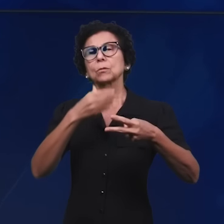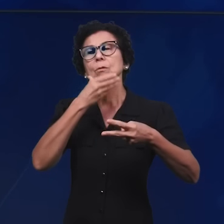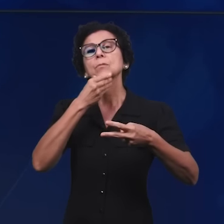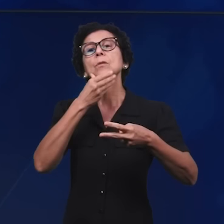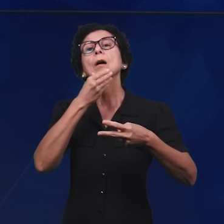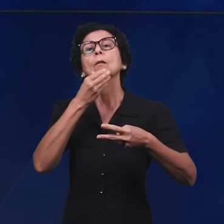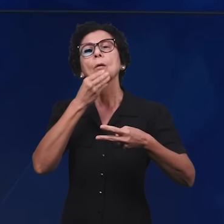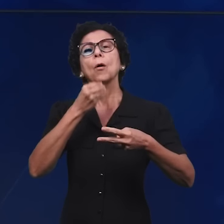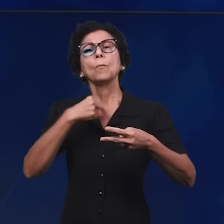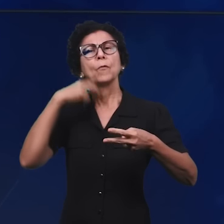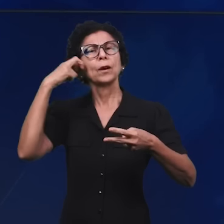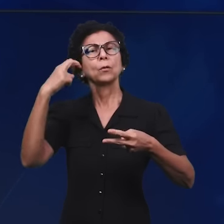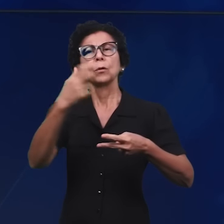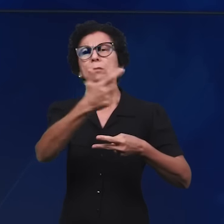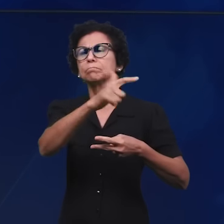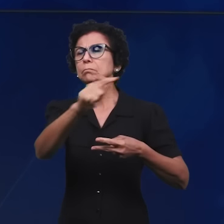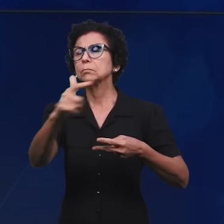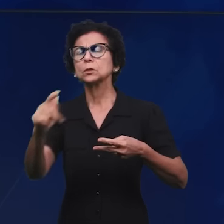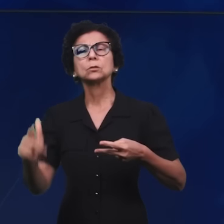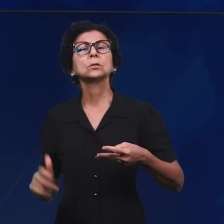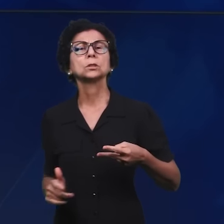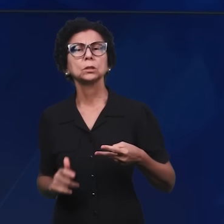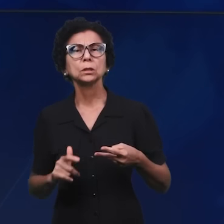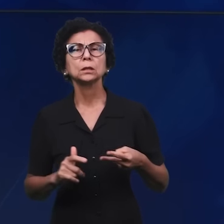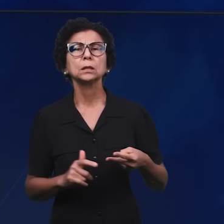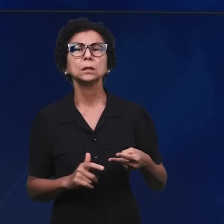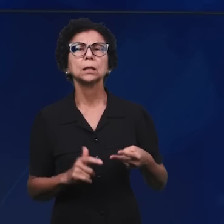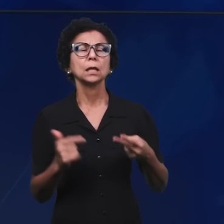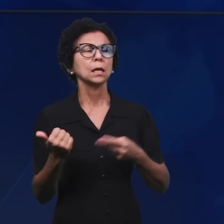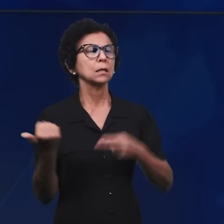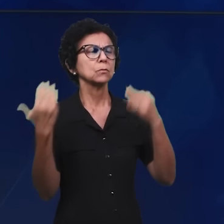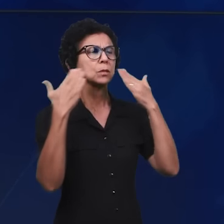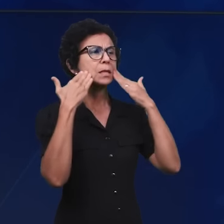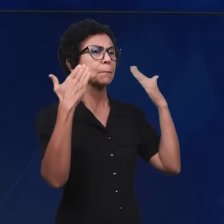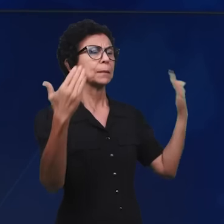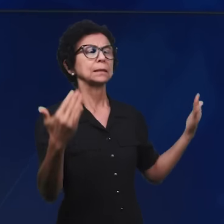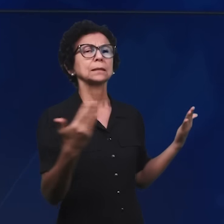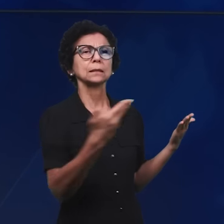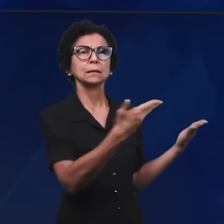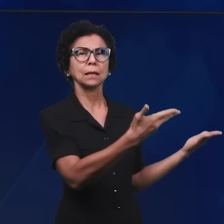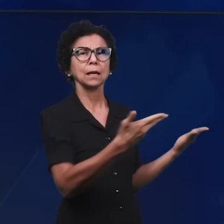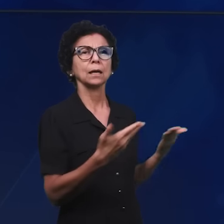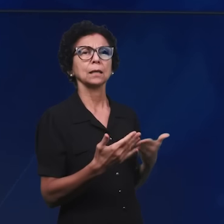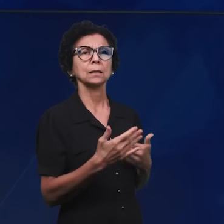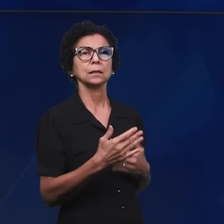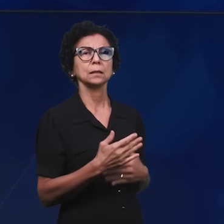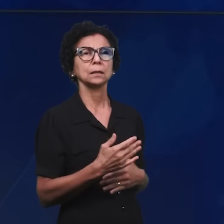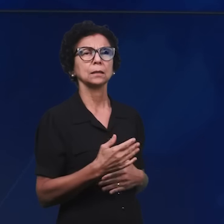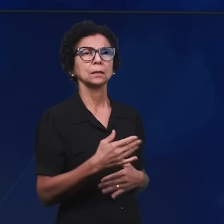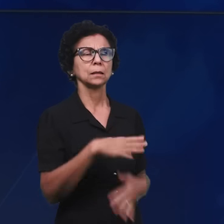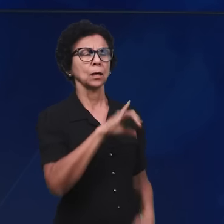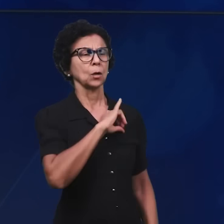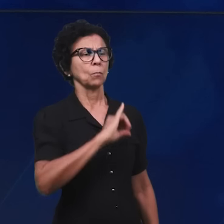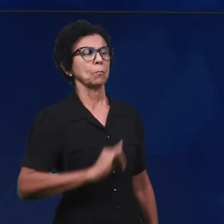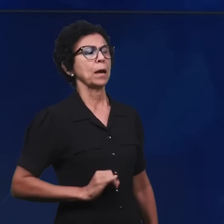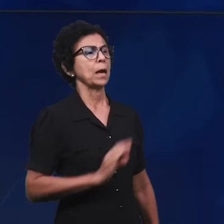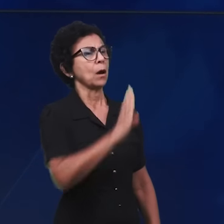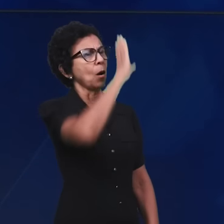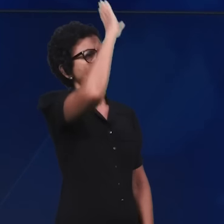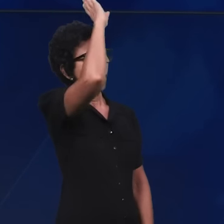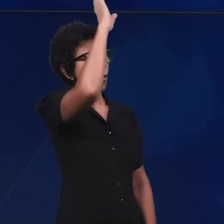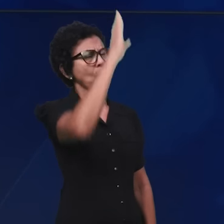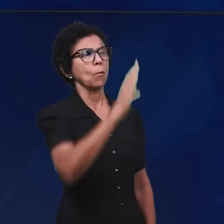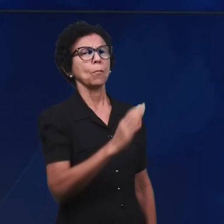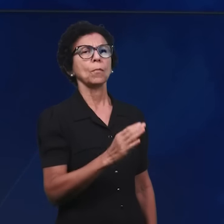autoridade local ali, representante do Império Romano, governador daquela região, Pilatos, eles chegam e dizem: